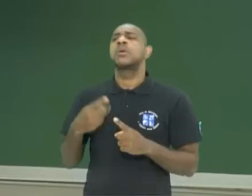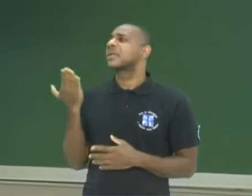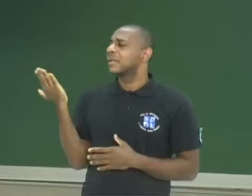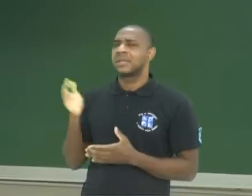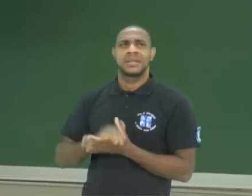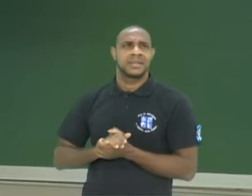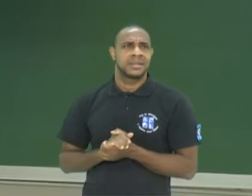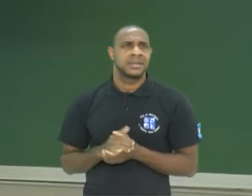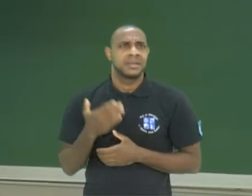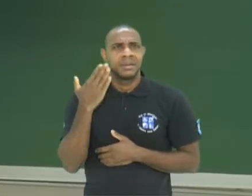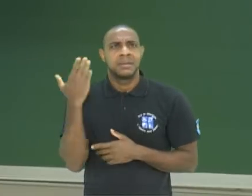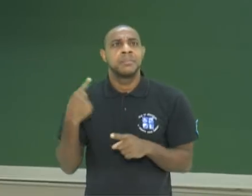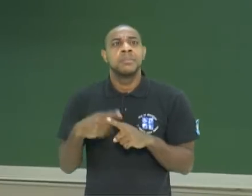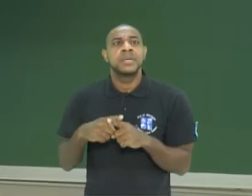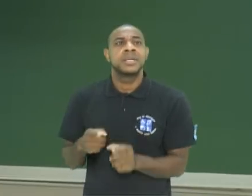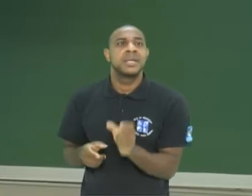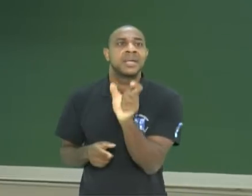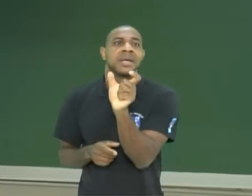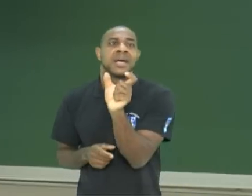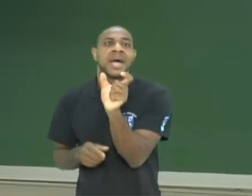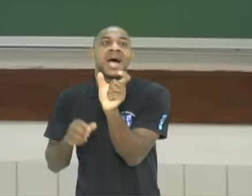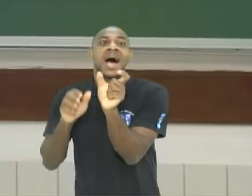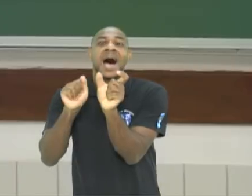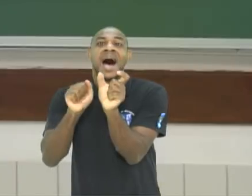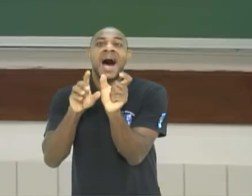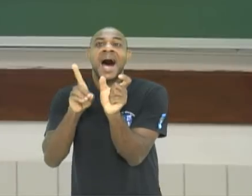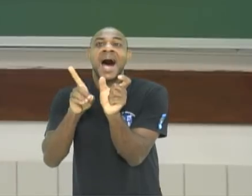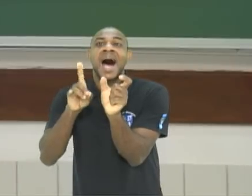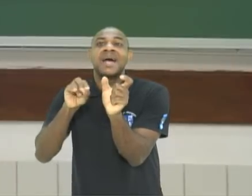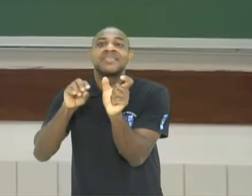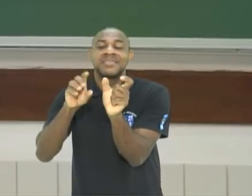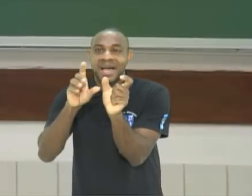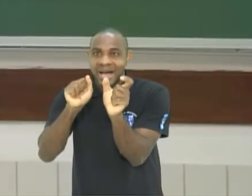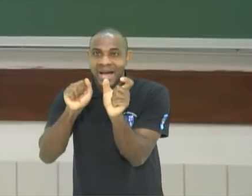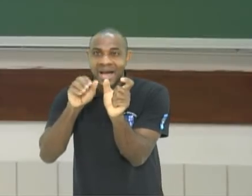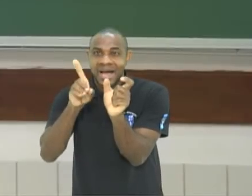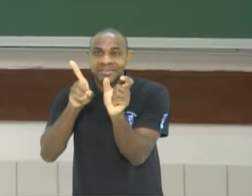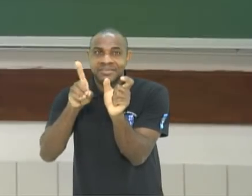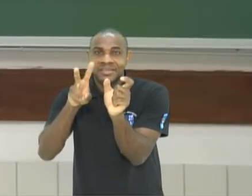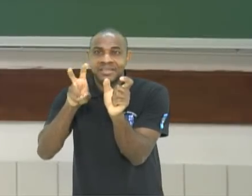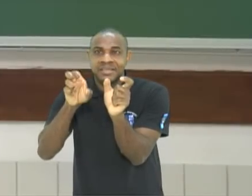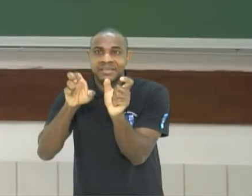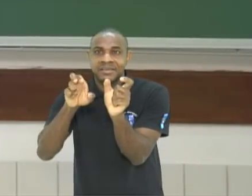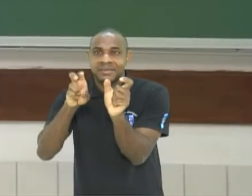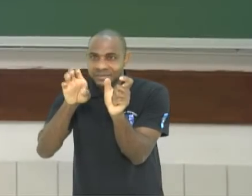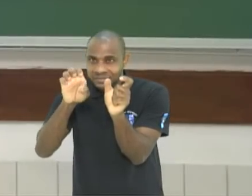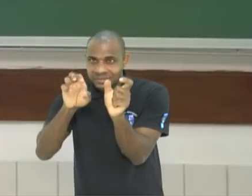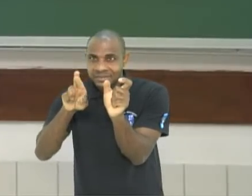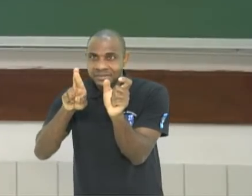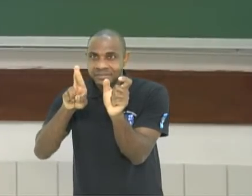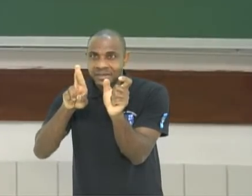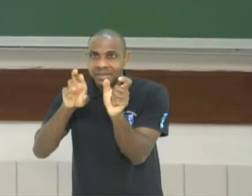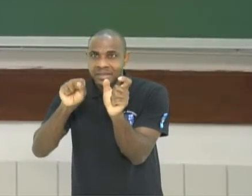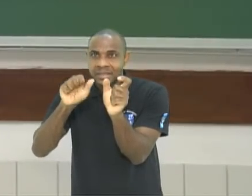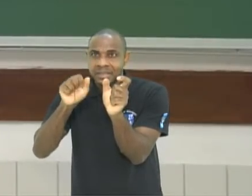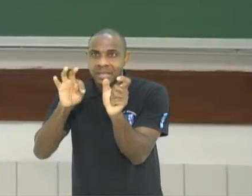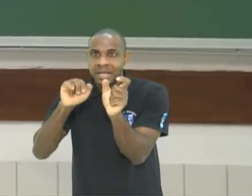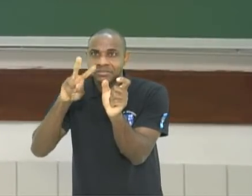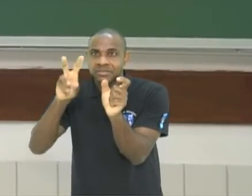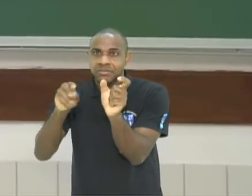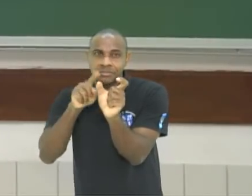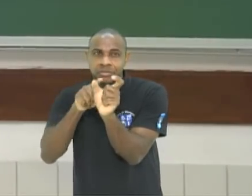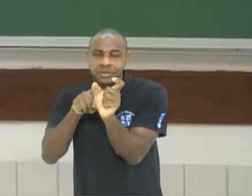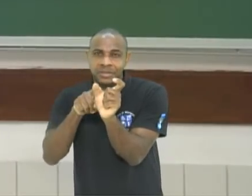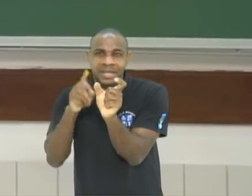entanto, ele é o quê? Adversativo. Estão lembrados que nós trabalhamos com orações coordenadas, e dentro das